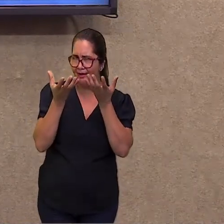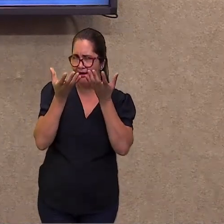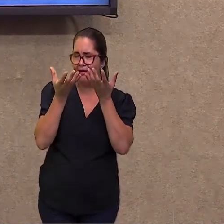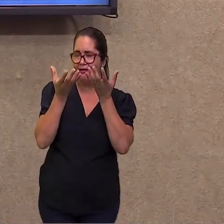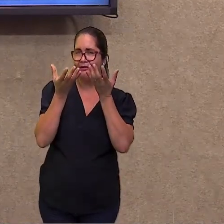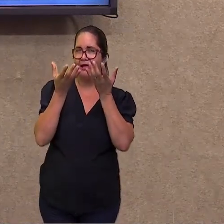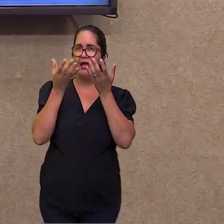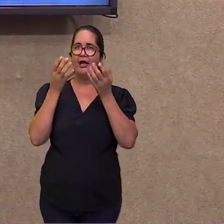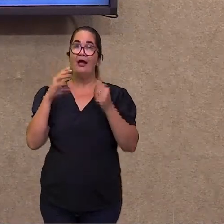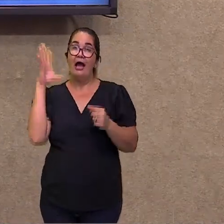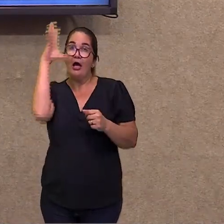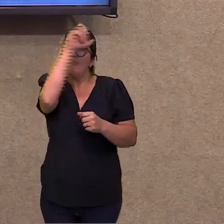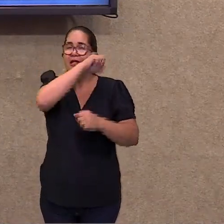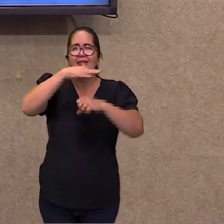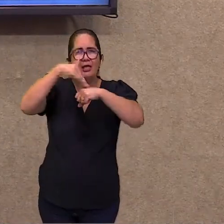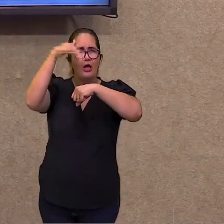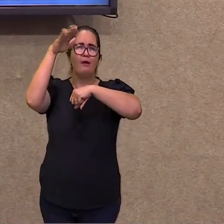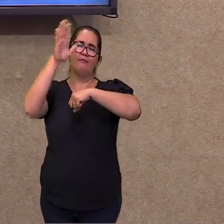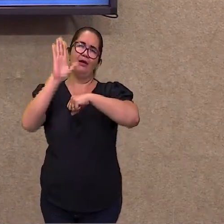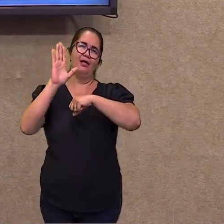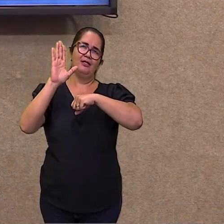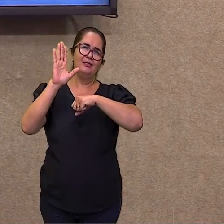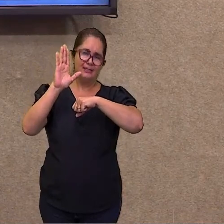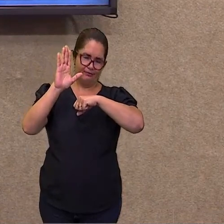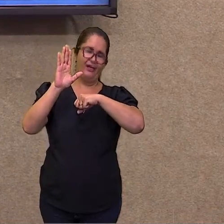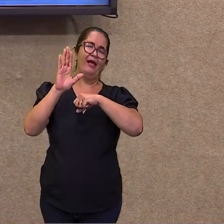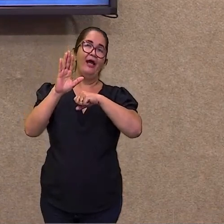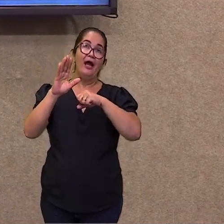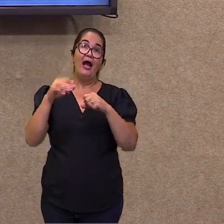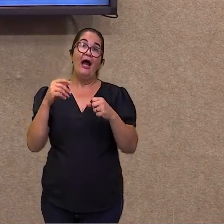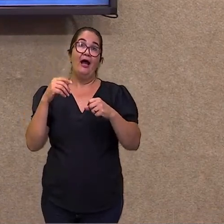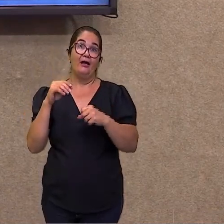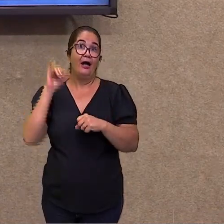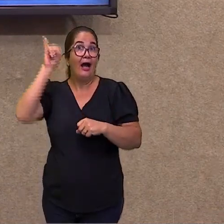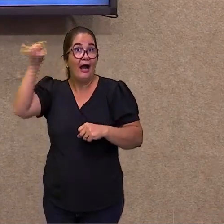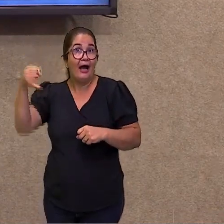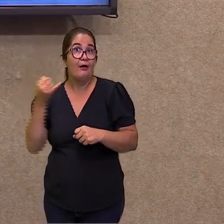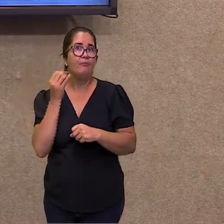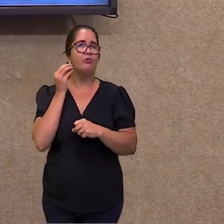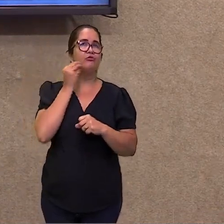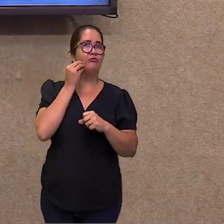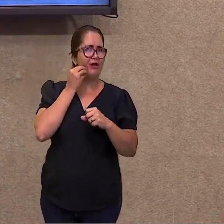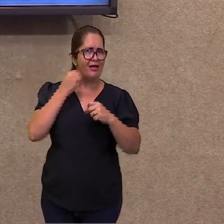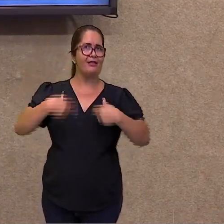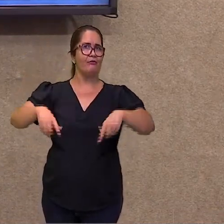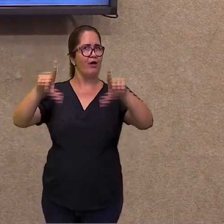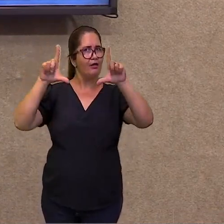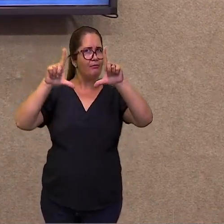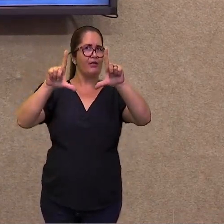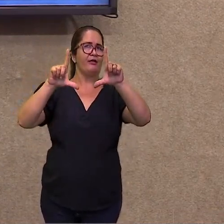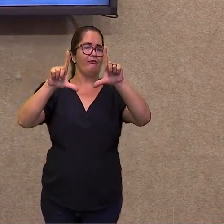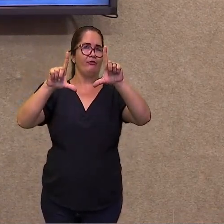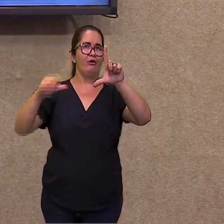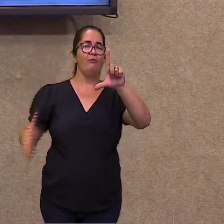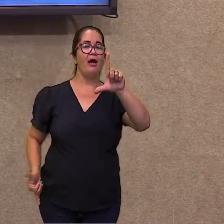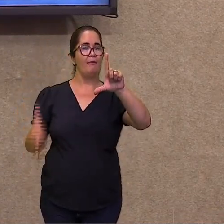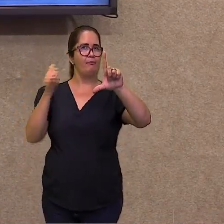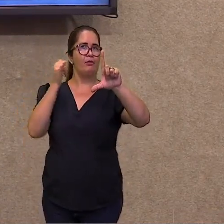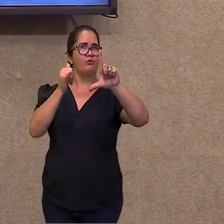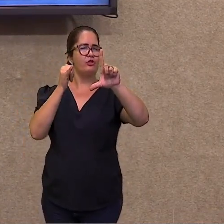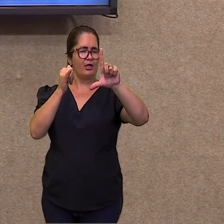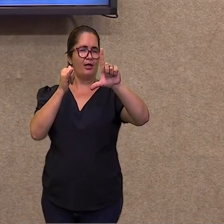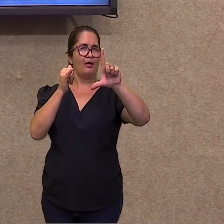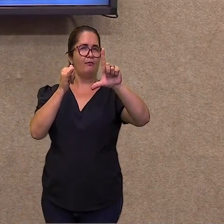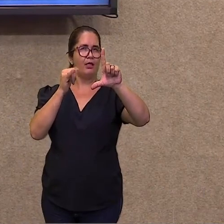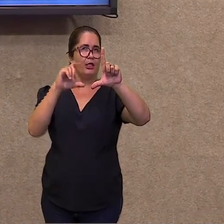material muito bacana, aulas espetaculares. Basta você acessar as atividades da plataforma SMED GV, aponte a câmera do